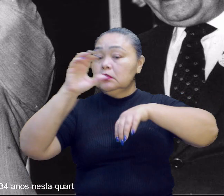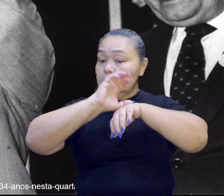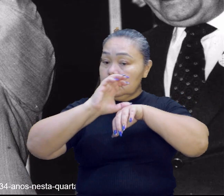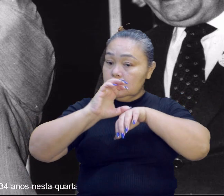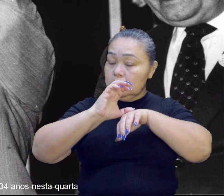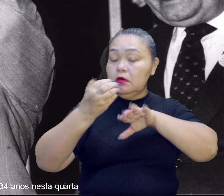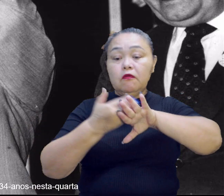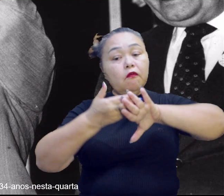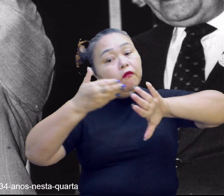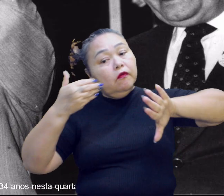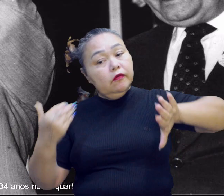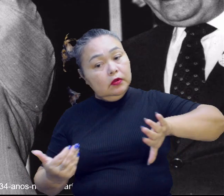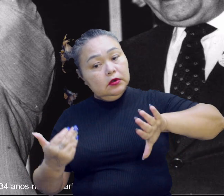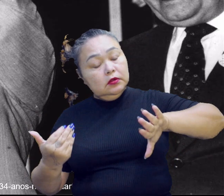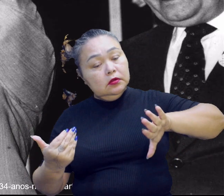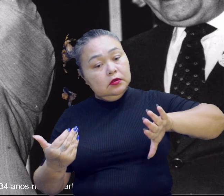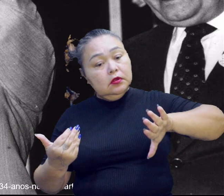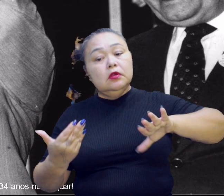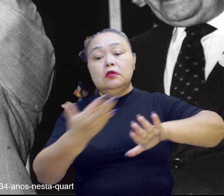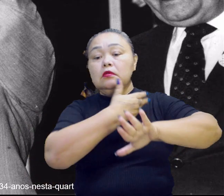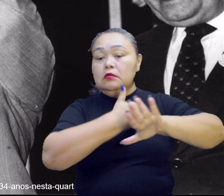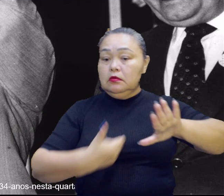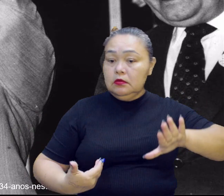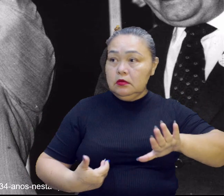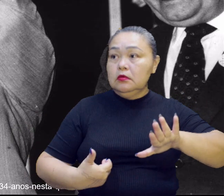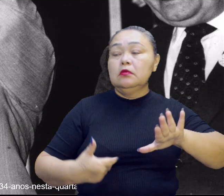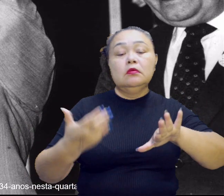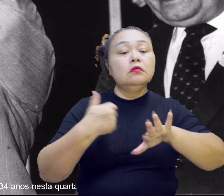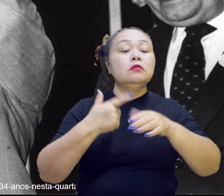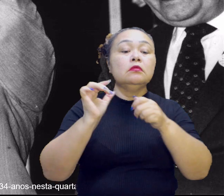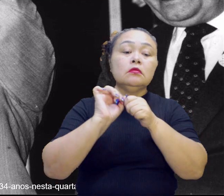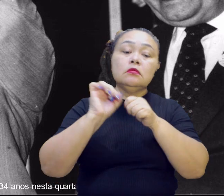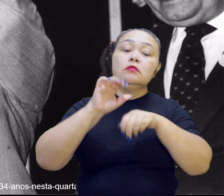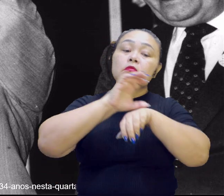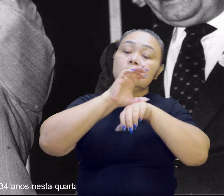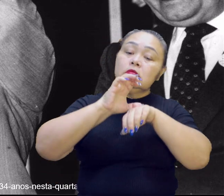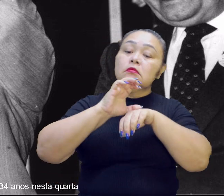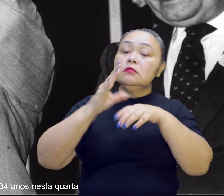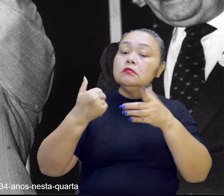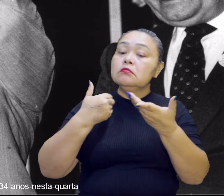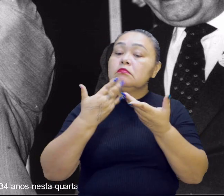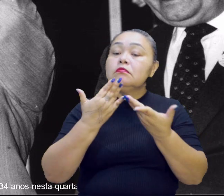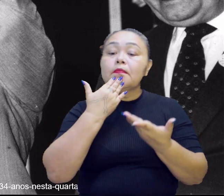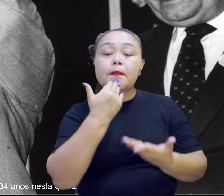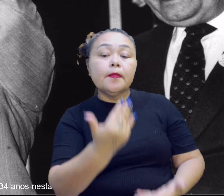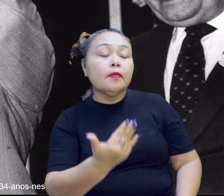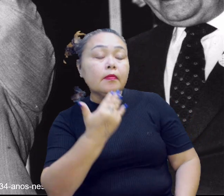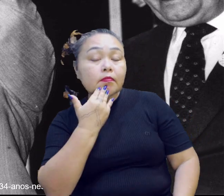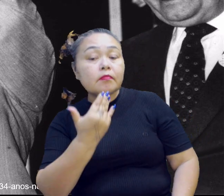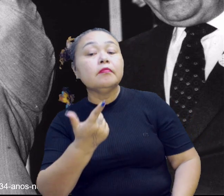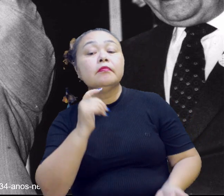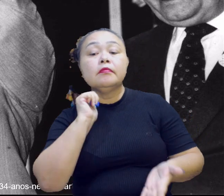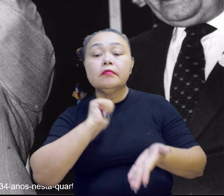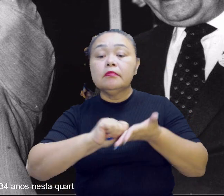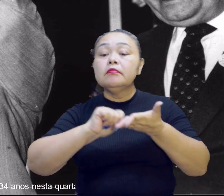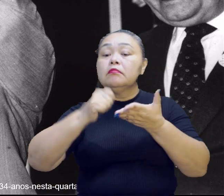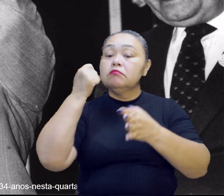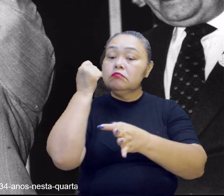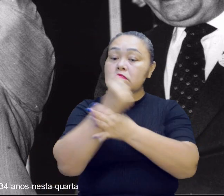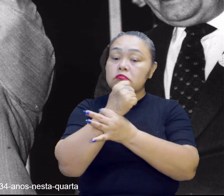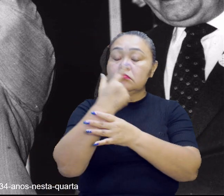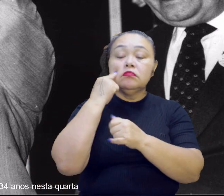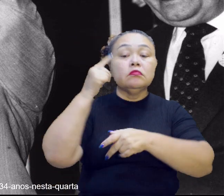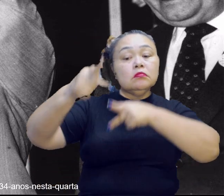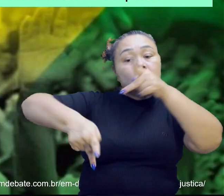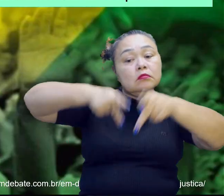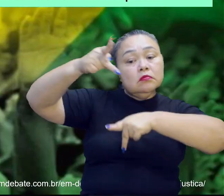Constituição, fora do governo. Então essa Constituição vai atender aos pedidos e vai garantir o direito